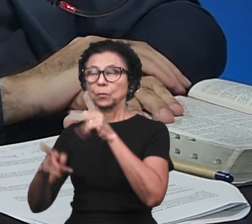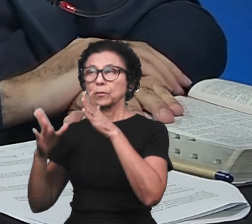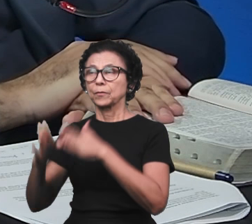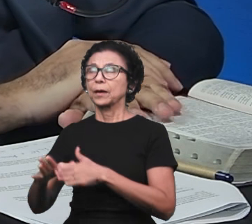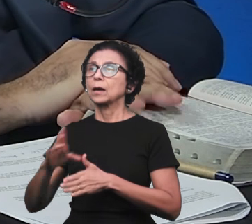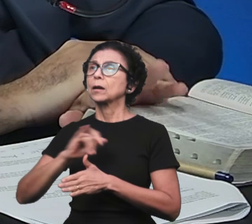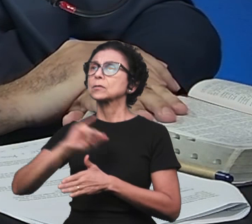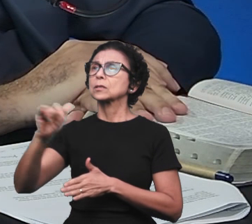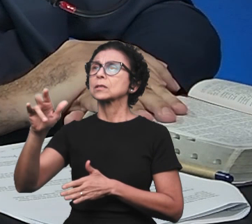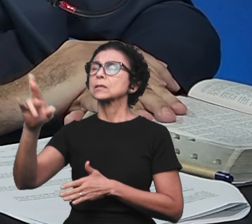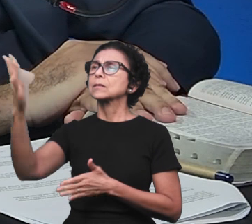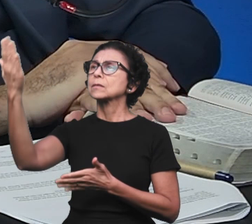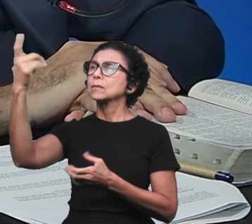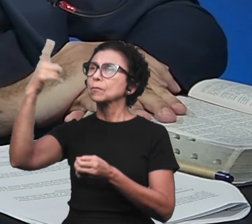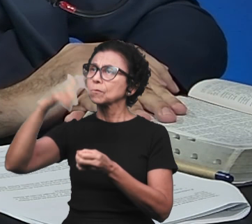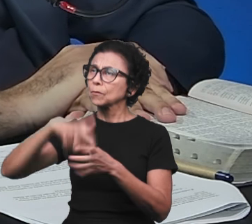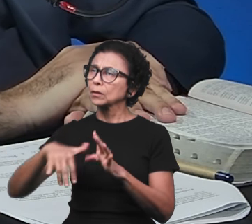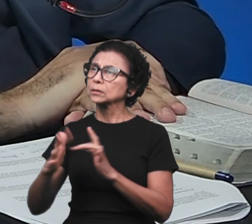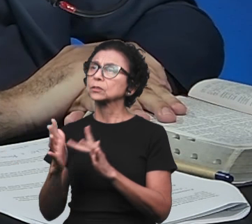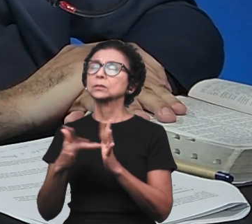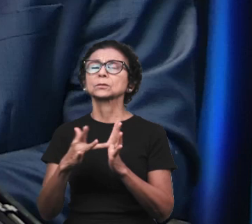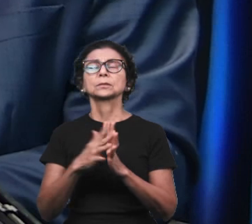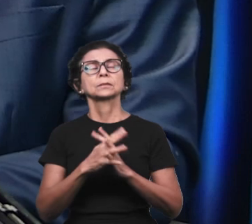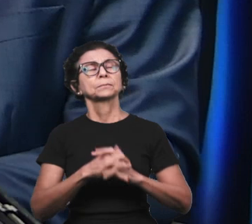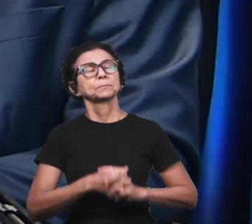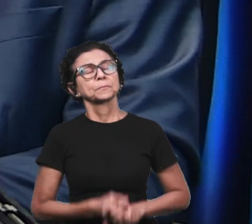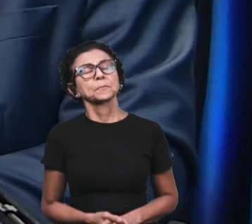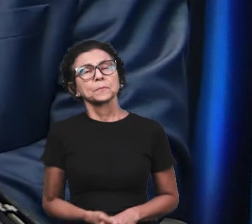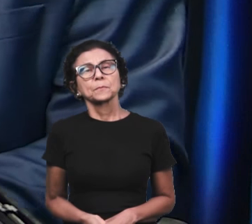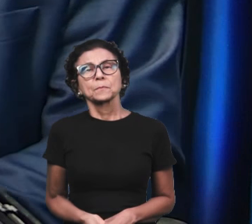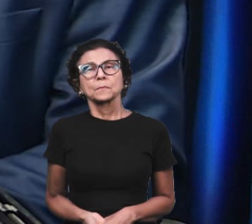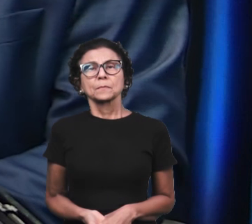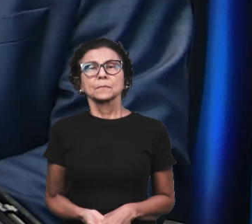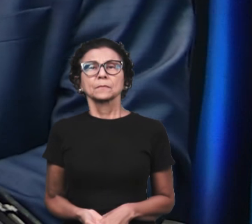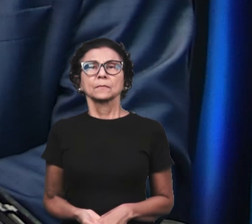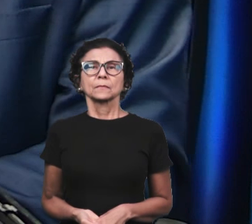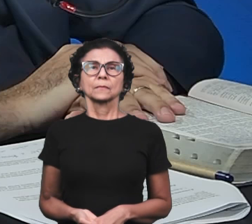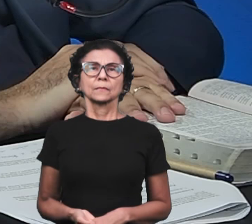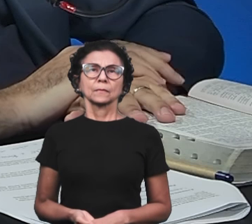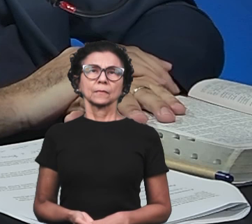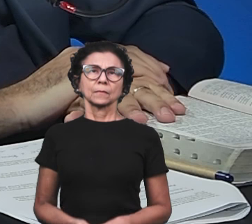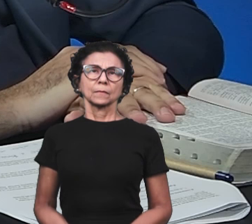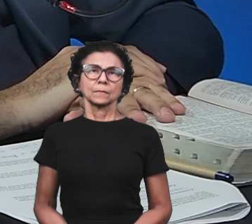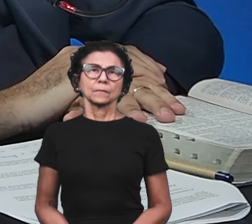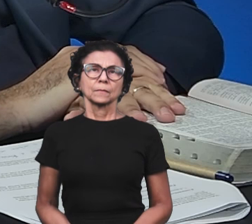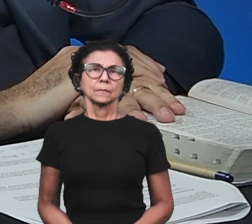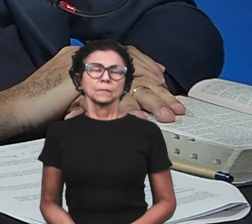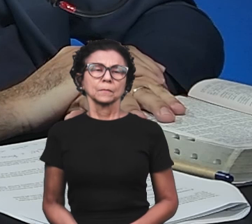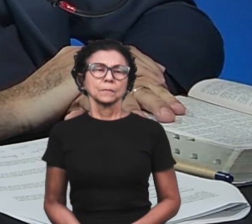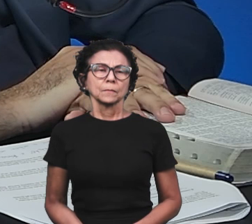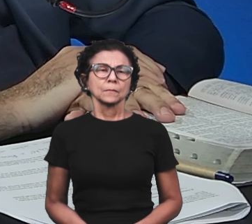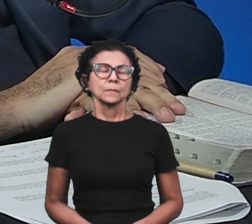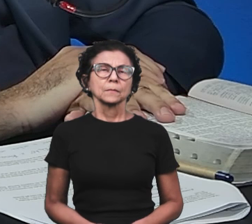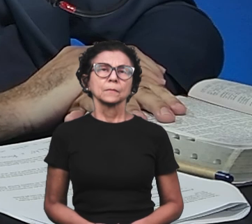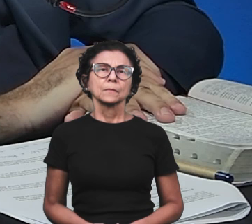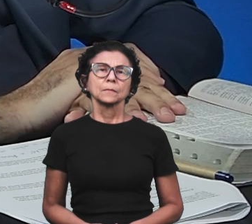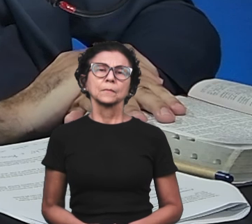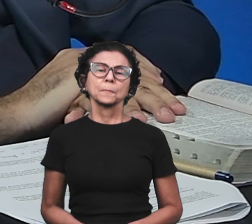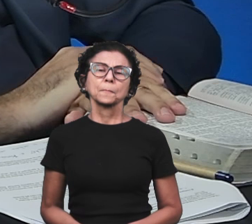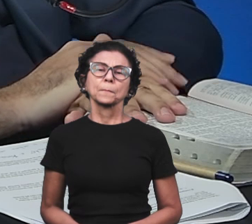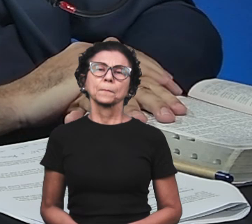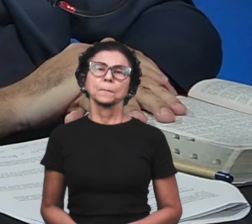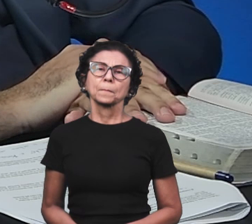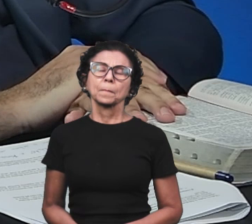ao povo o que o Espírito Santo está dizendo. Na verdade, pastor Cléber, só colocando um ponto aqui importante, é